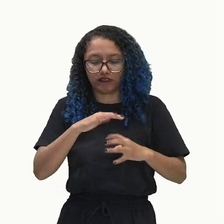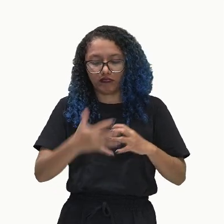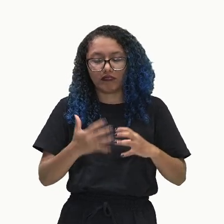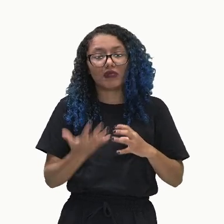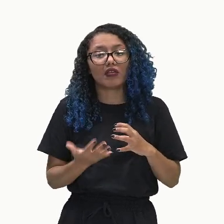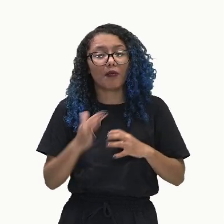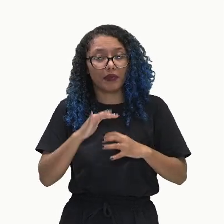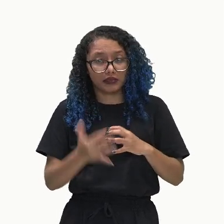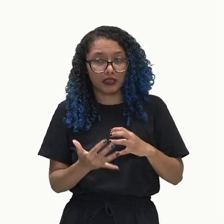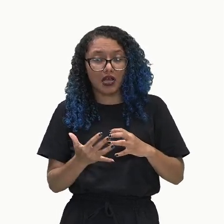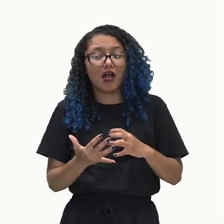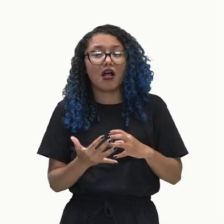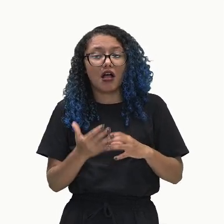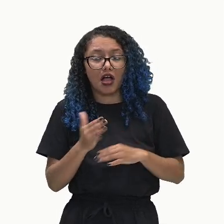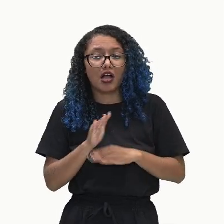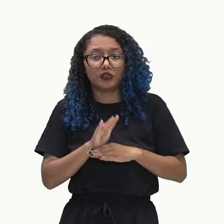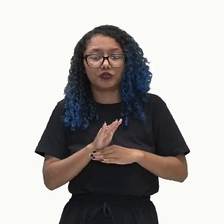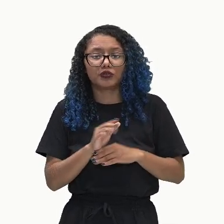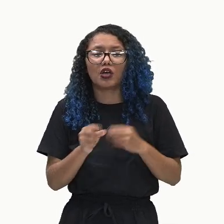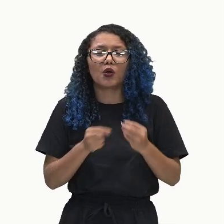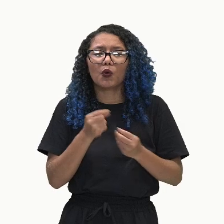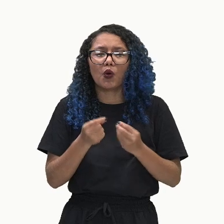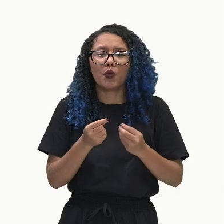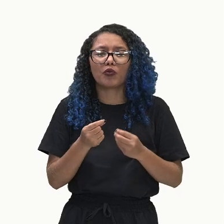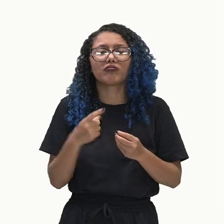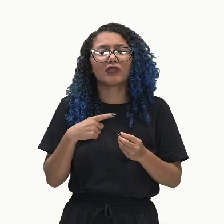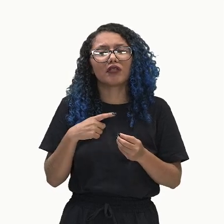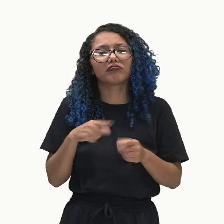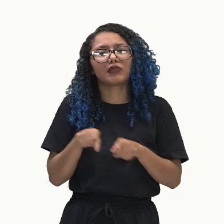cordão umbilical, do cordão